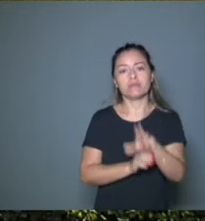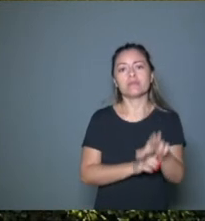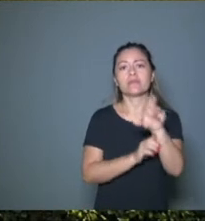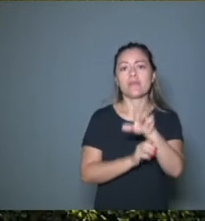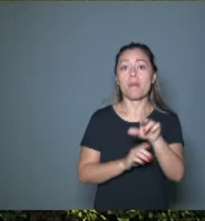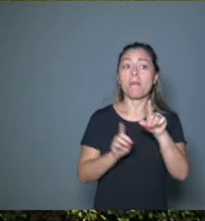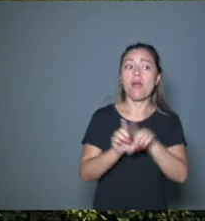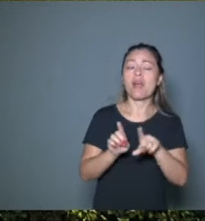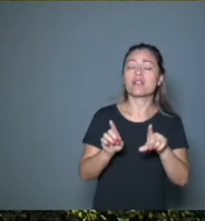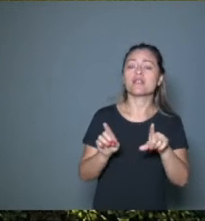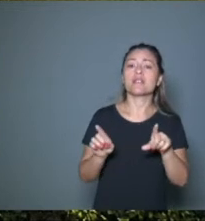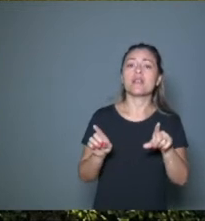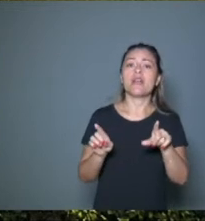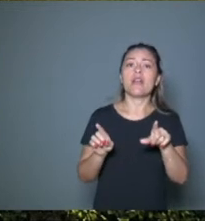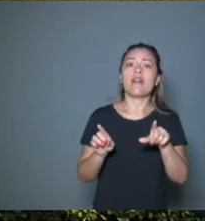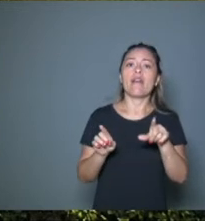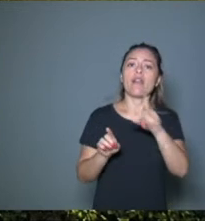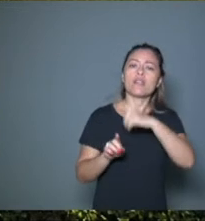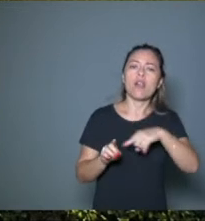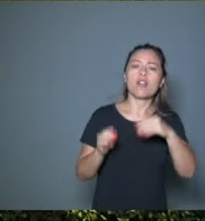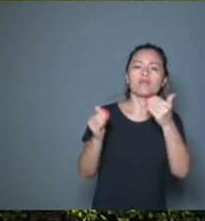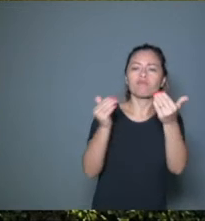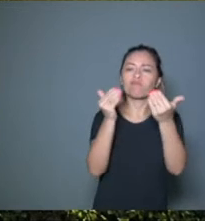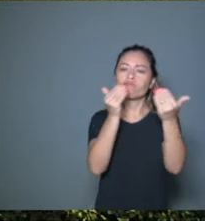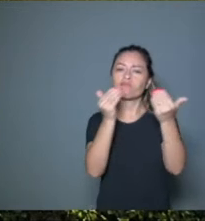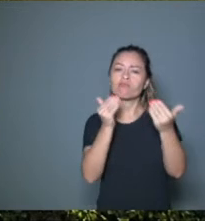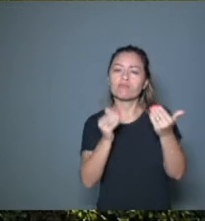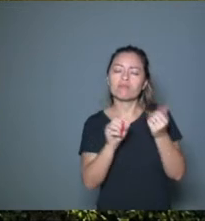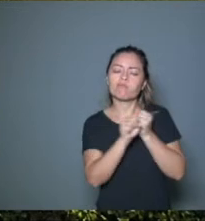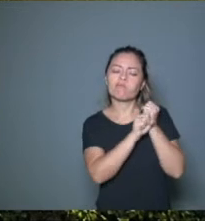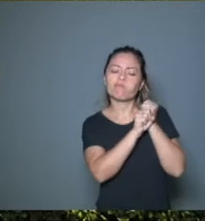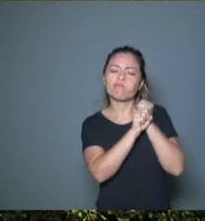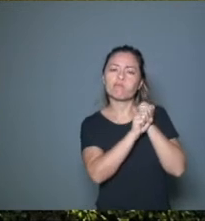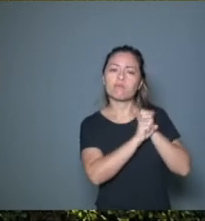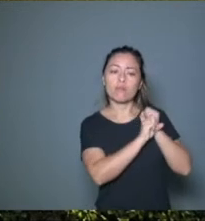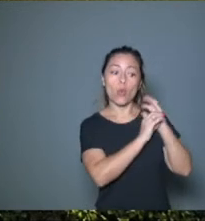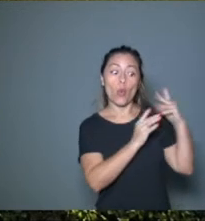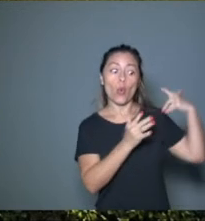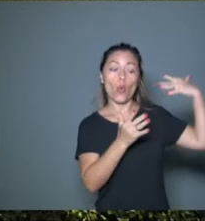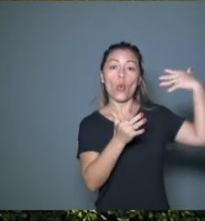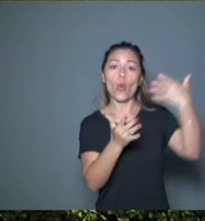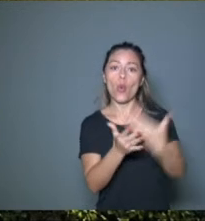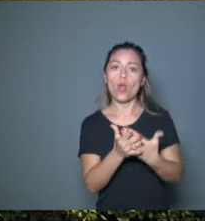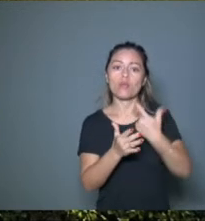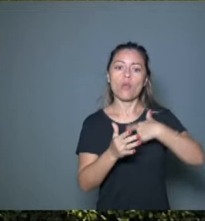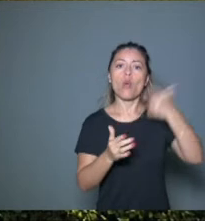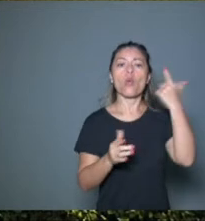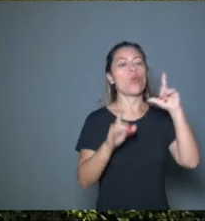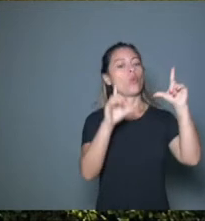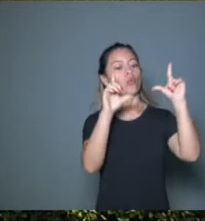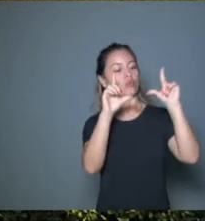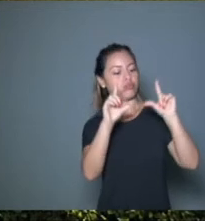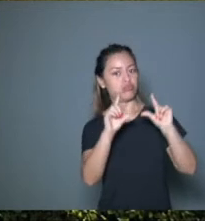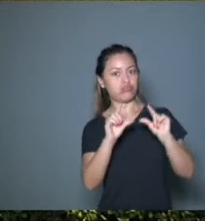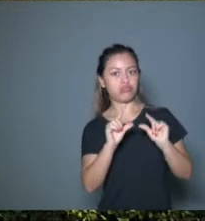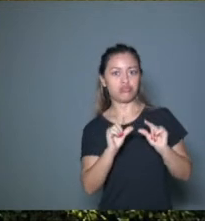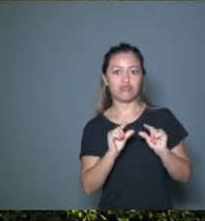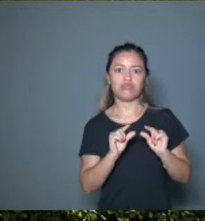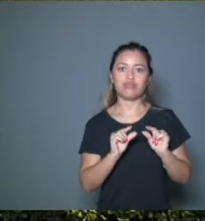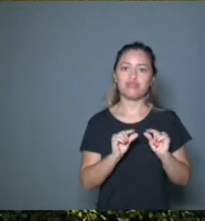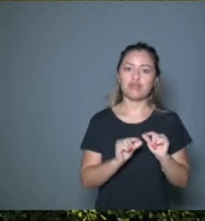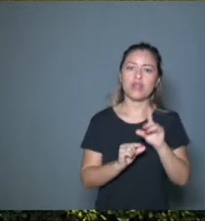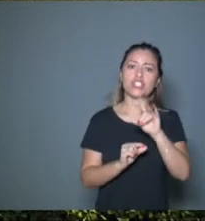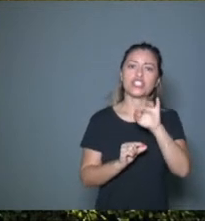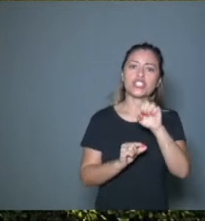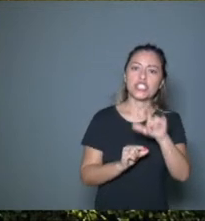GHG, protocolo, e a gente viu, ao longo dos anos, uma redução bem significativa de combustível, de